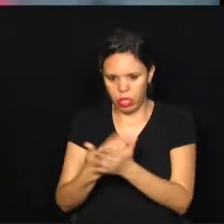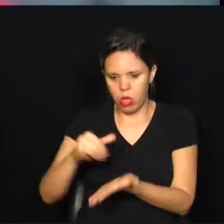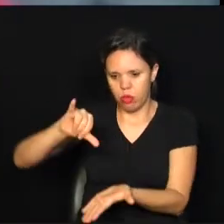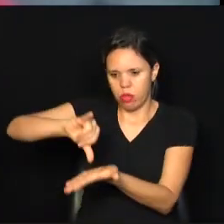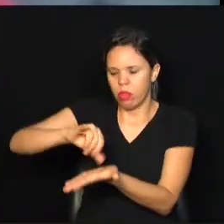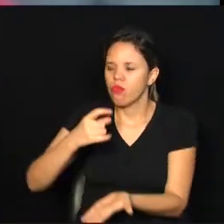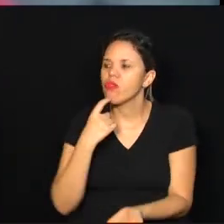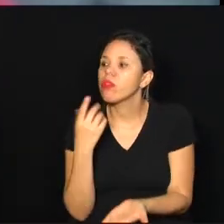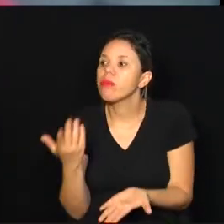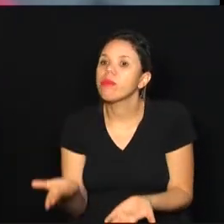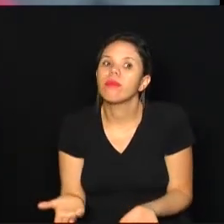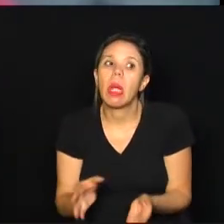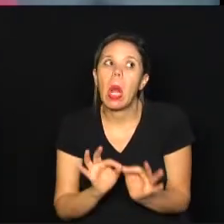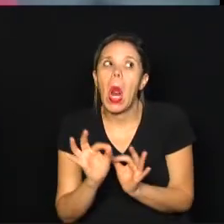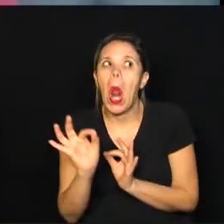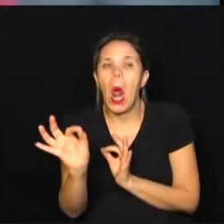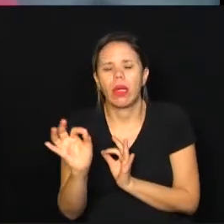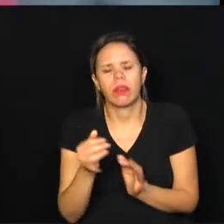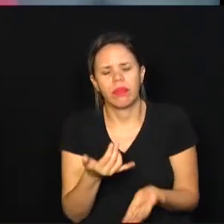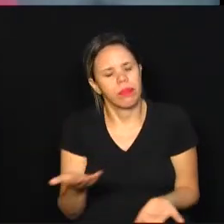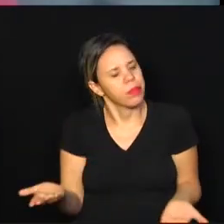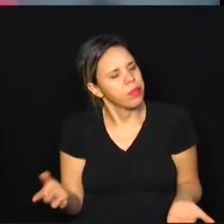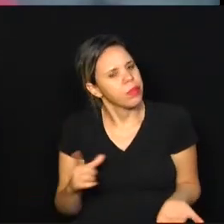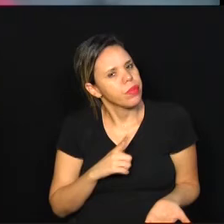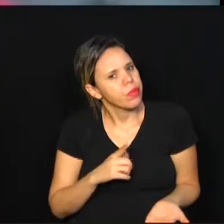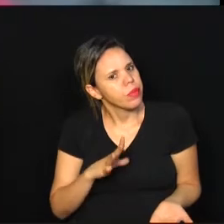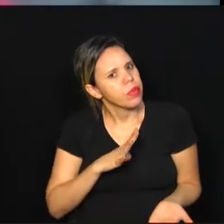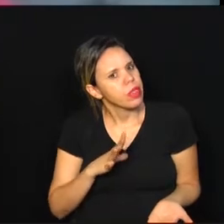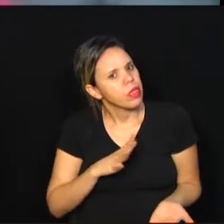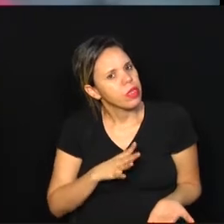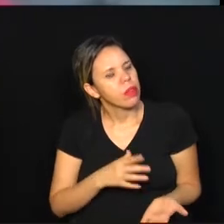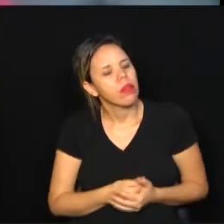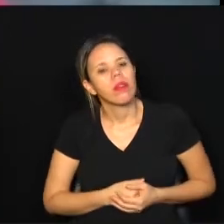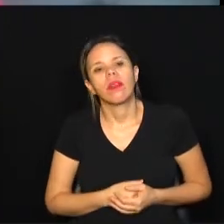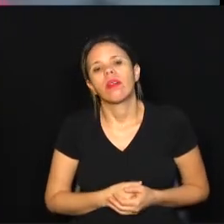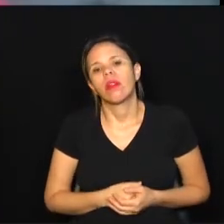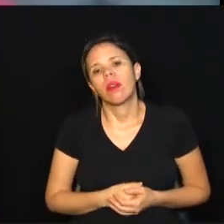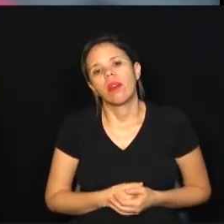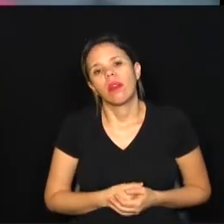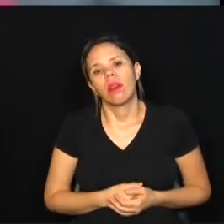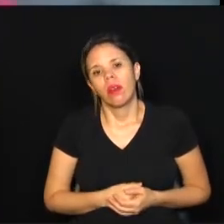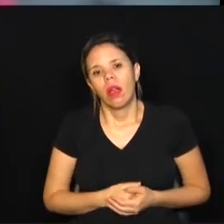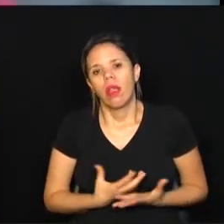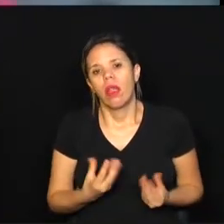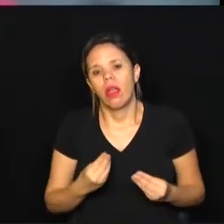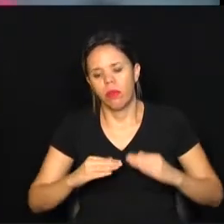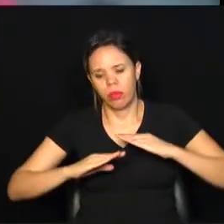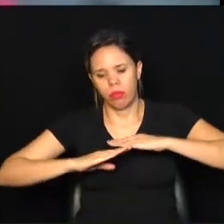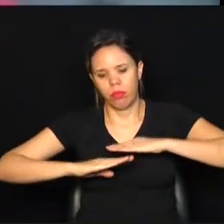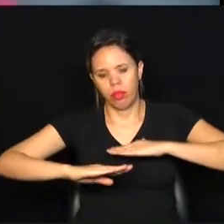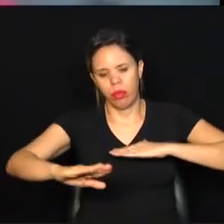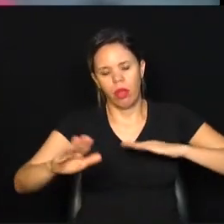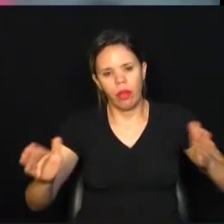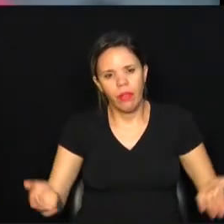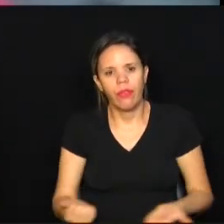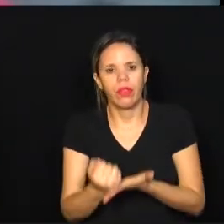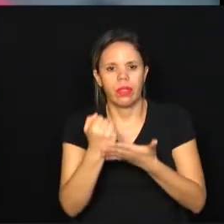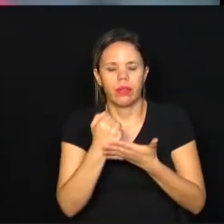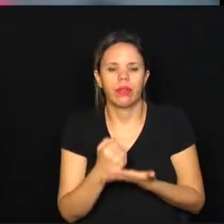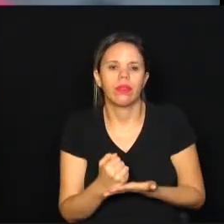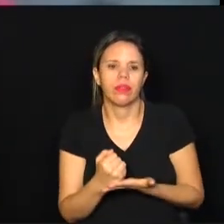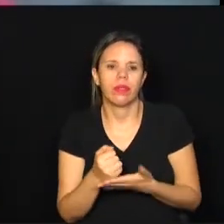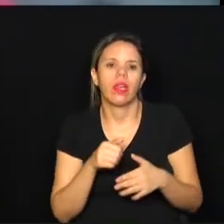centro. Então, assim, felizmente, nós temos uma cidade que é muito plana, então ela favorece, né,